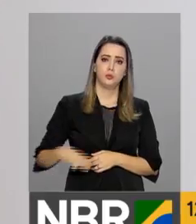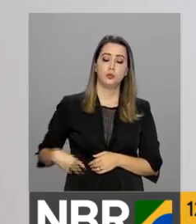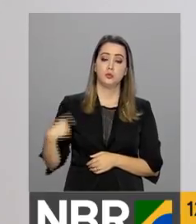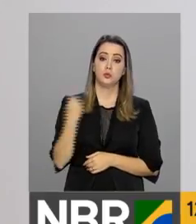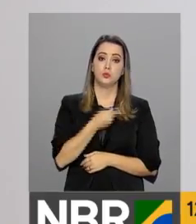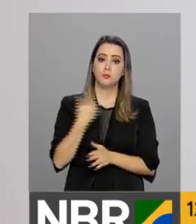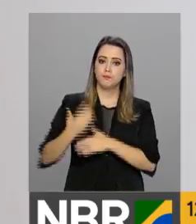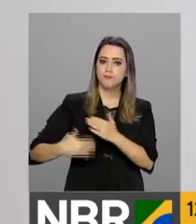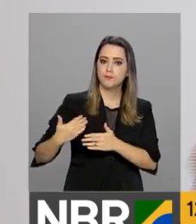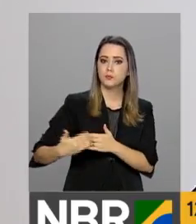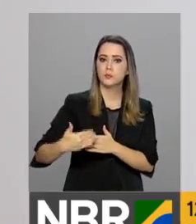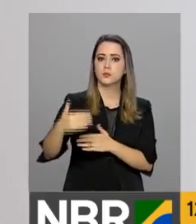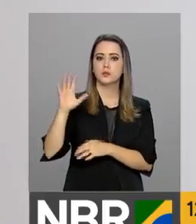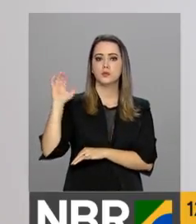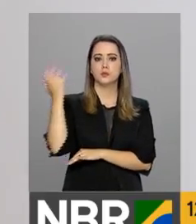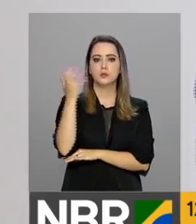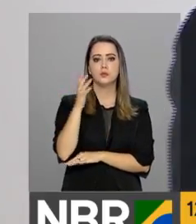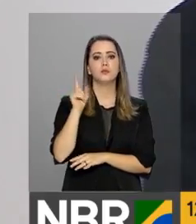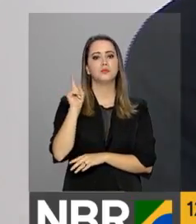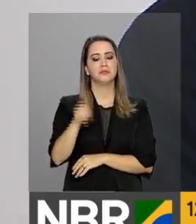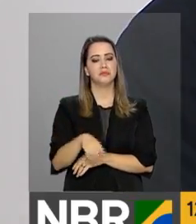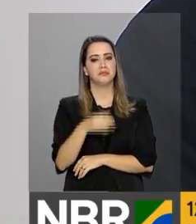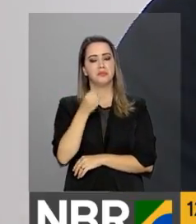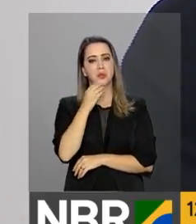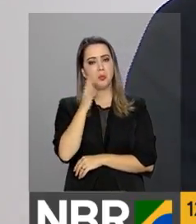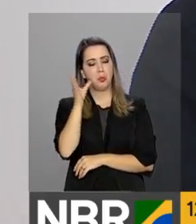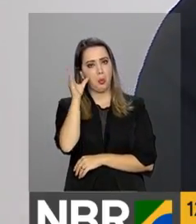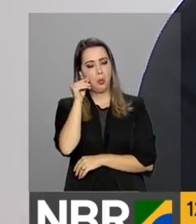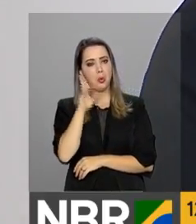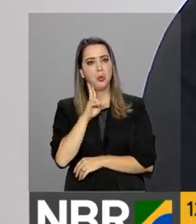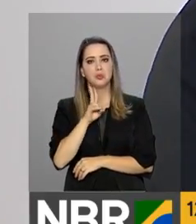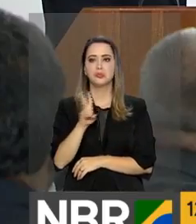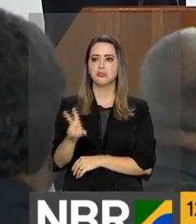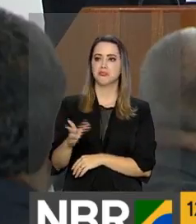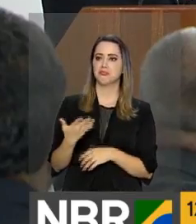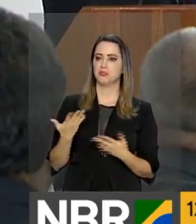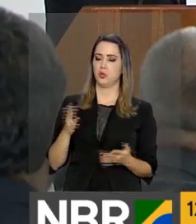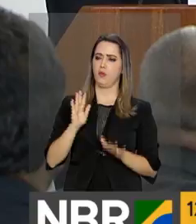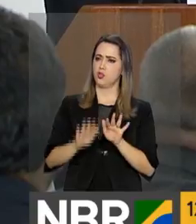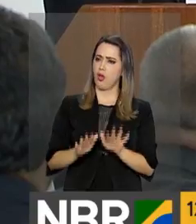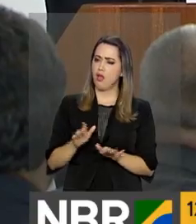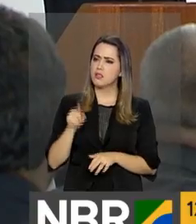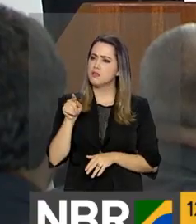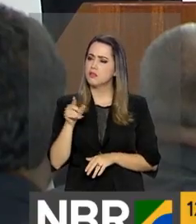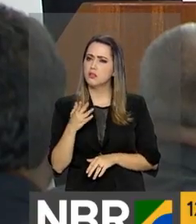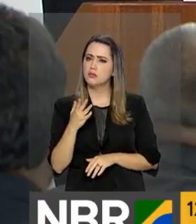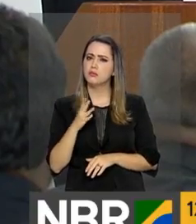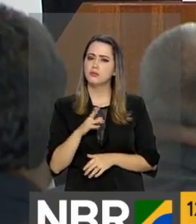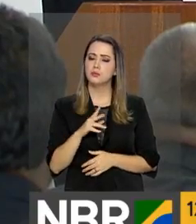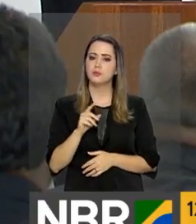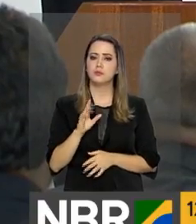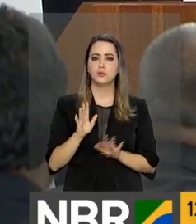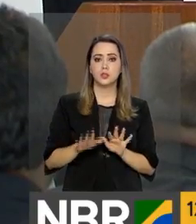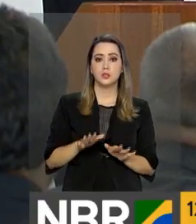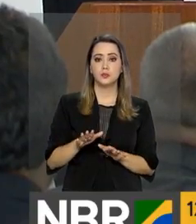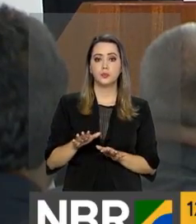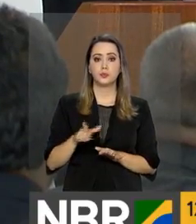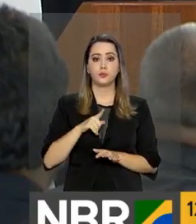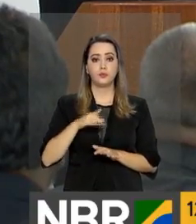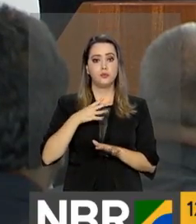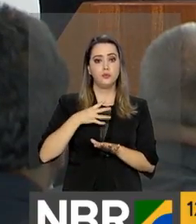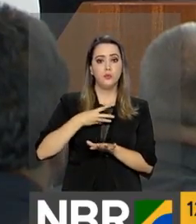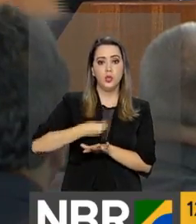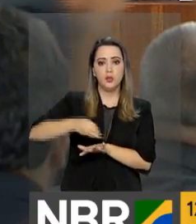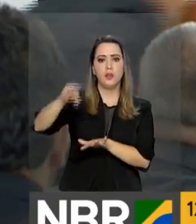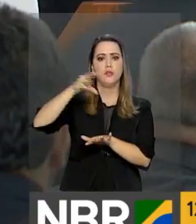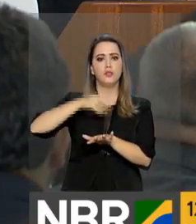no meio ambiente curiosa 21 verifico que muitas e muitas vezes aí a desenhar notícias de que